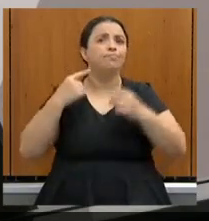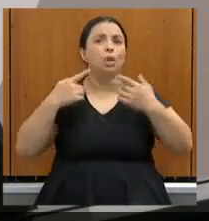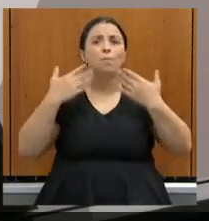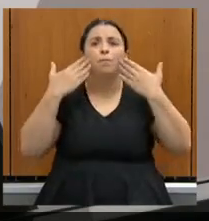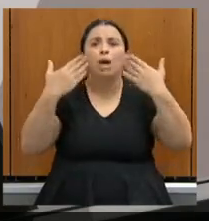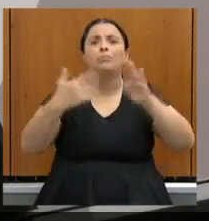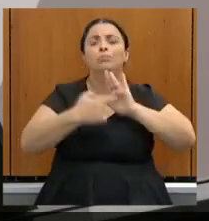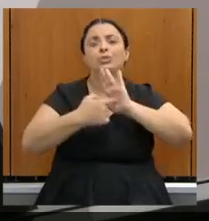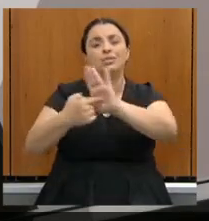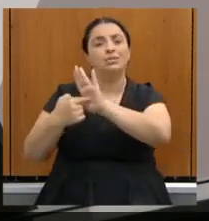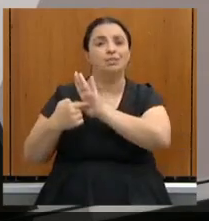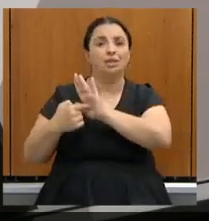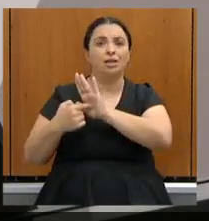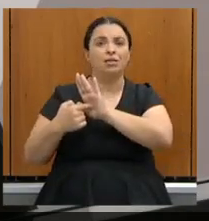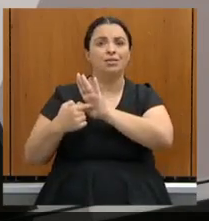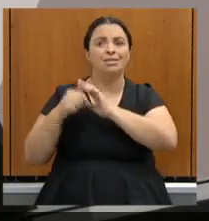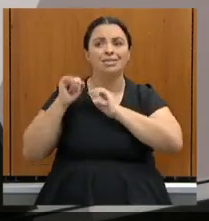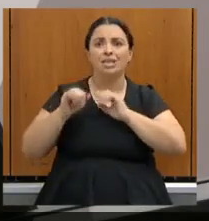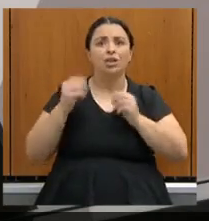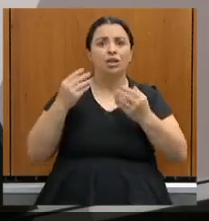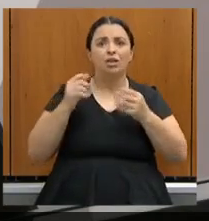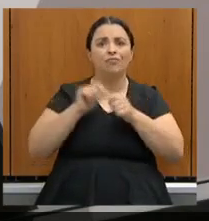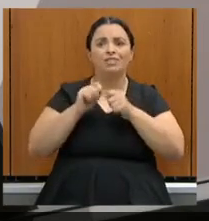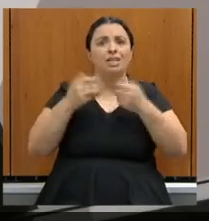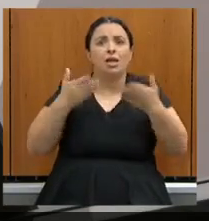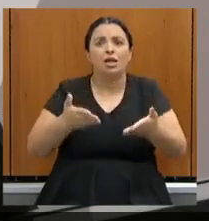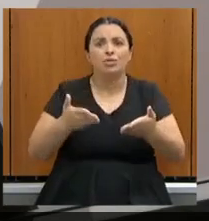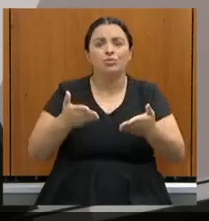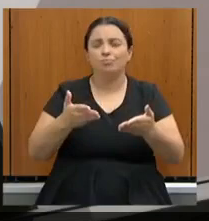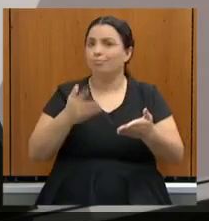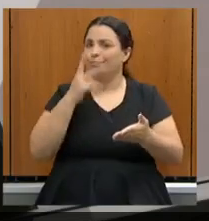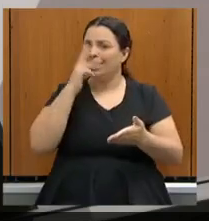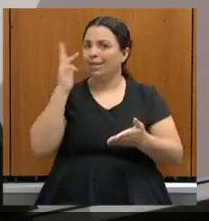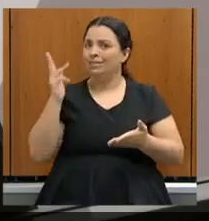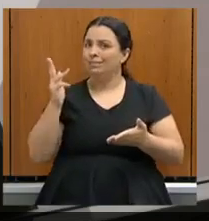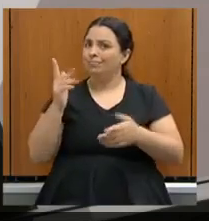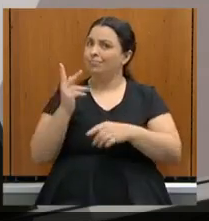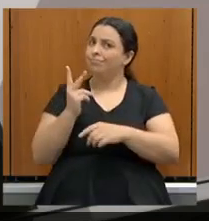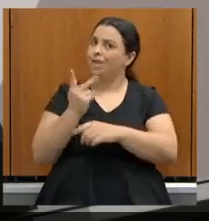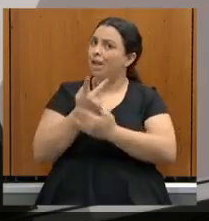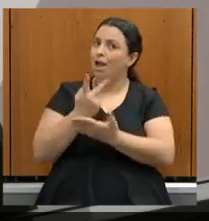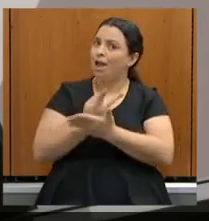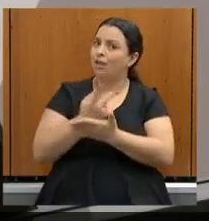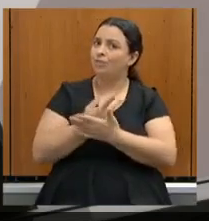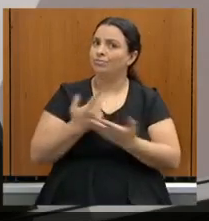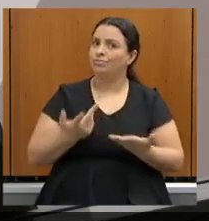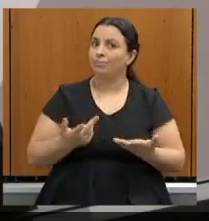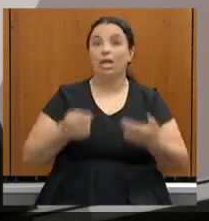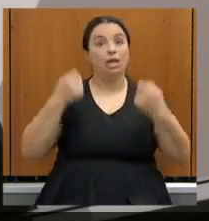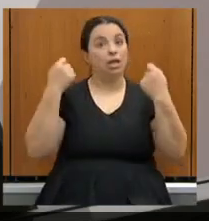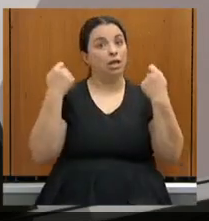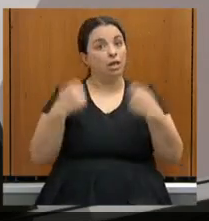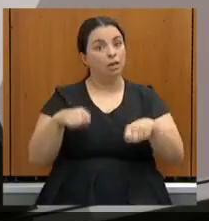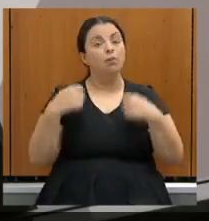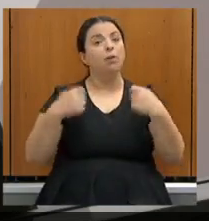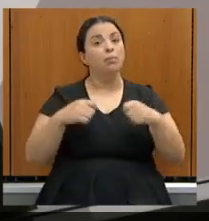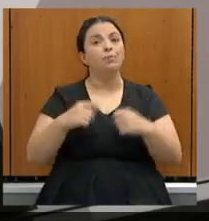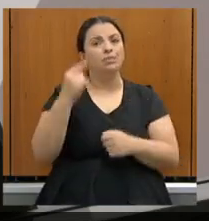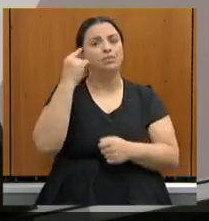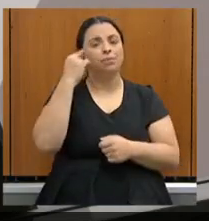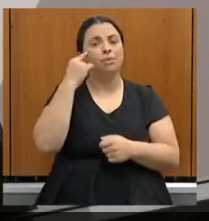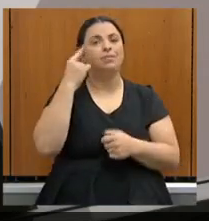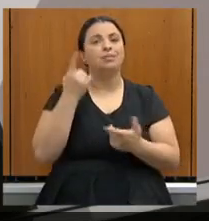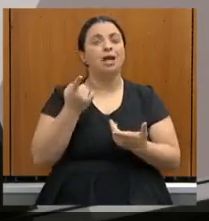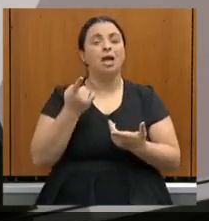alguma coisa está muito errada. É preciso, então, pensarmos, deputado Bosco, e eu vou